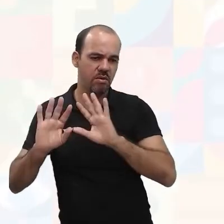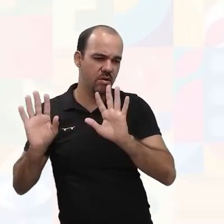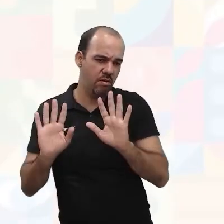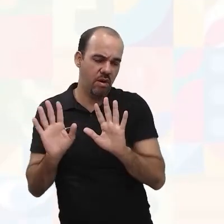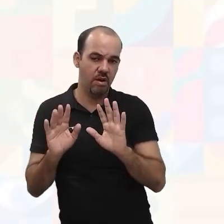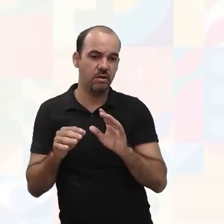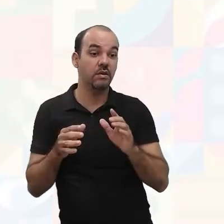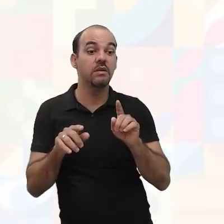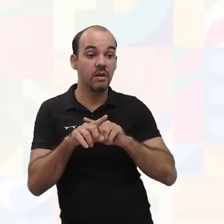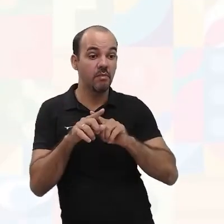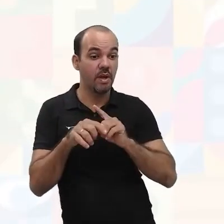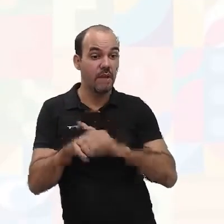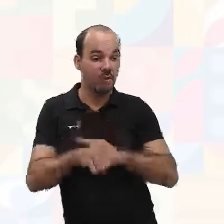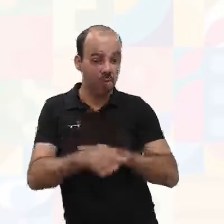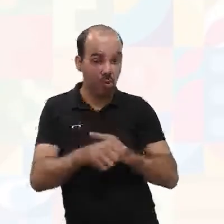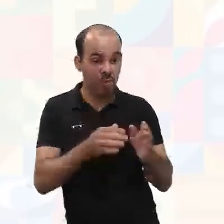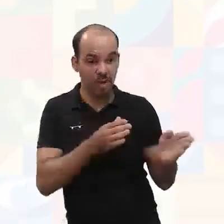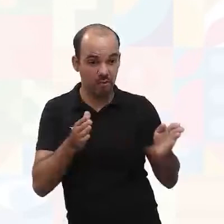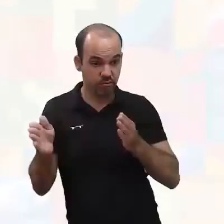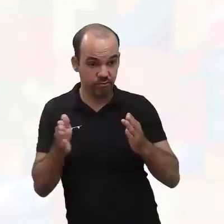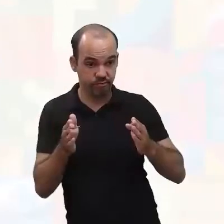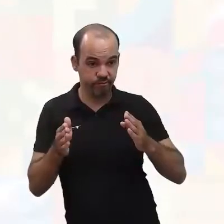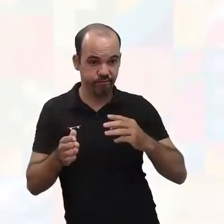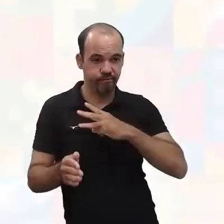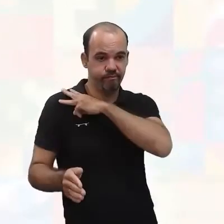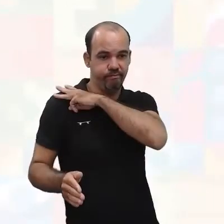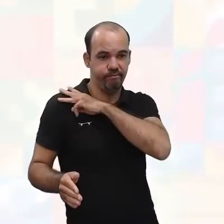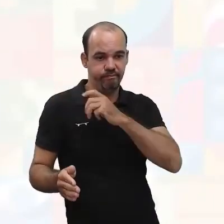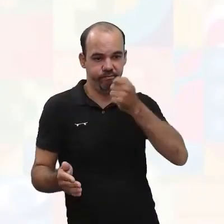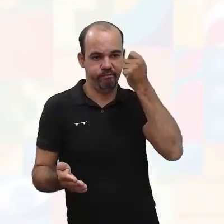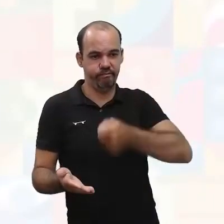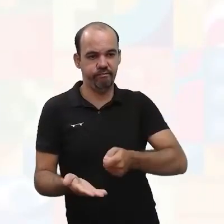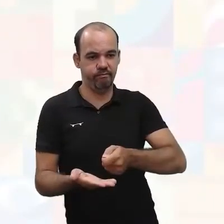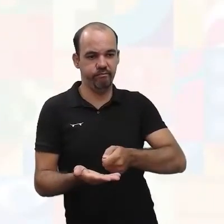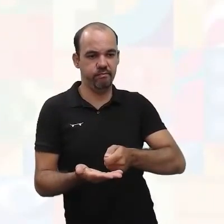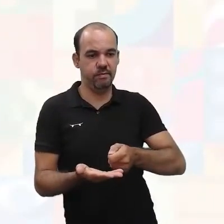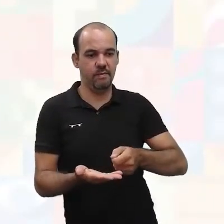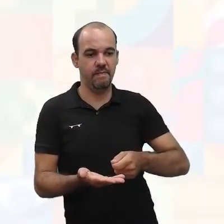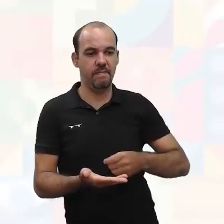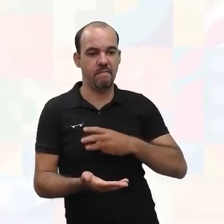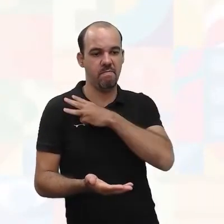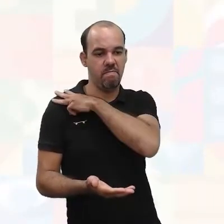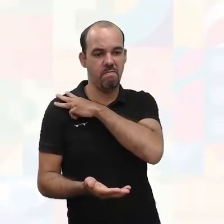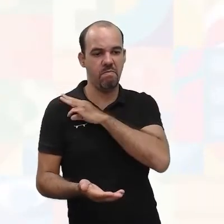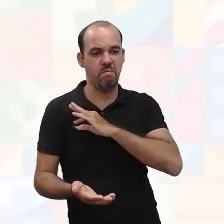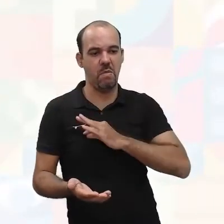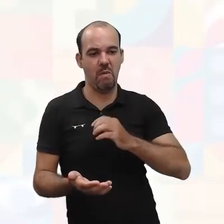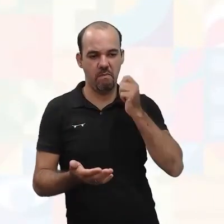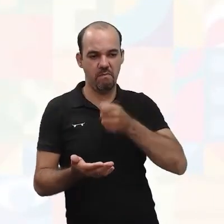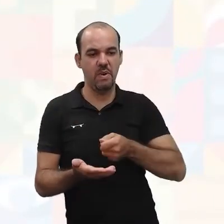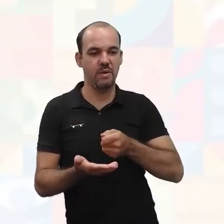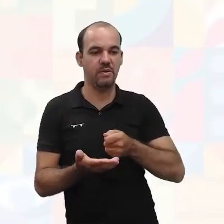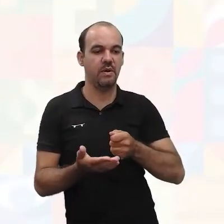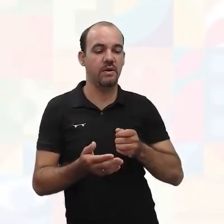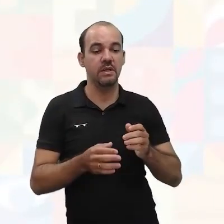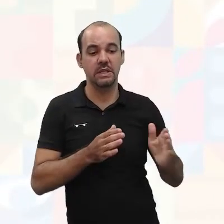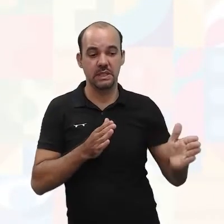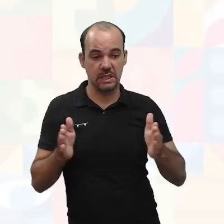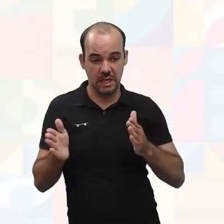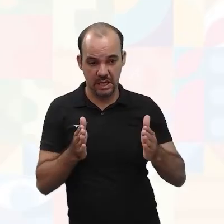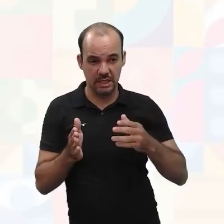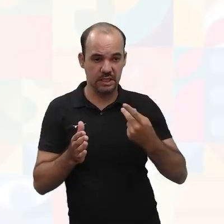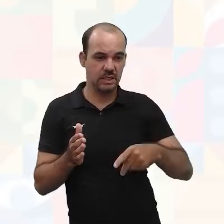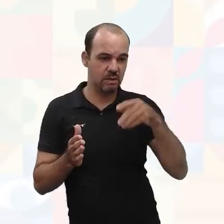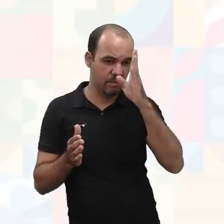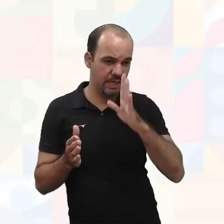ditadura militar, onde os militares vão implementar uma política de expansão da rede de ensino pública no Brasil, mas sem vir